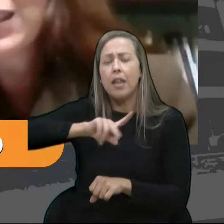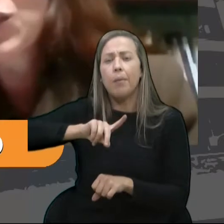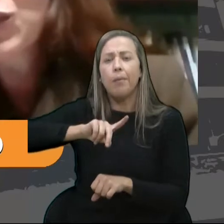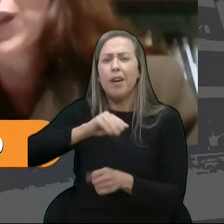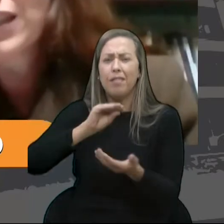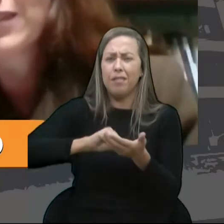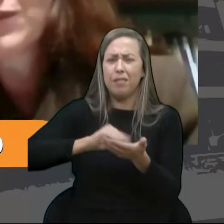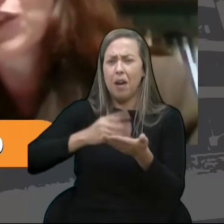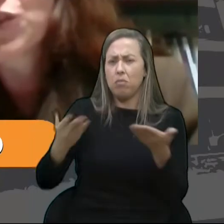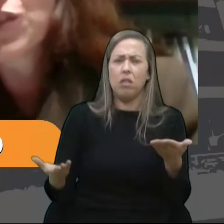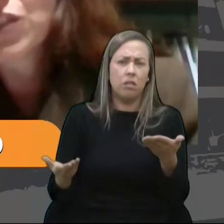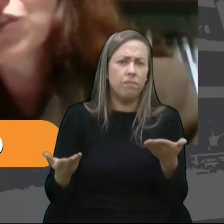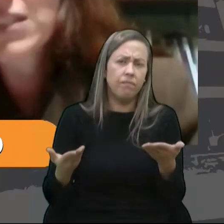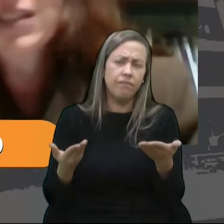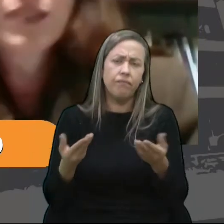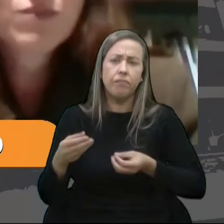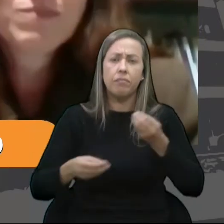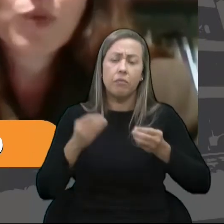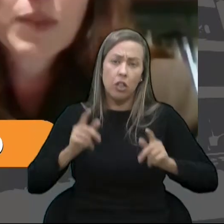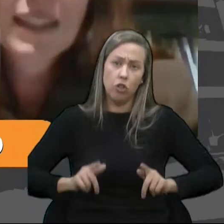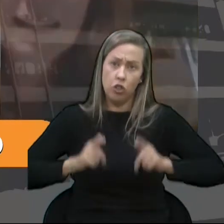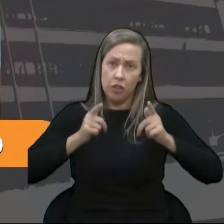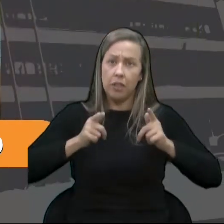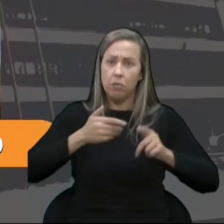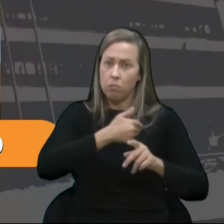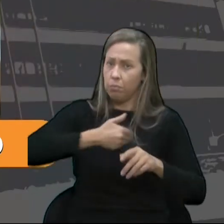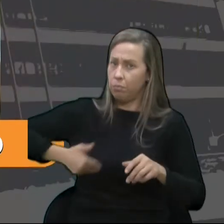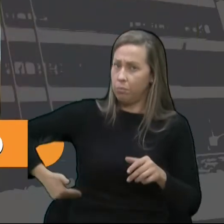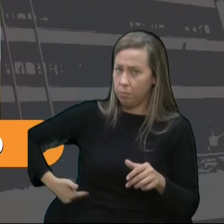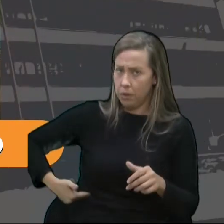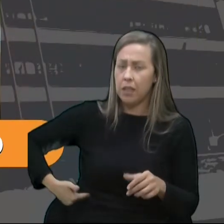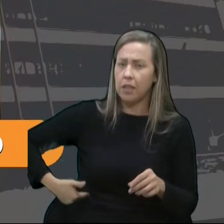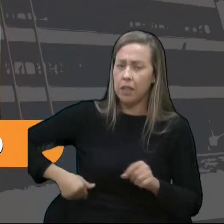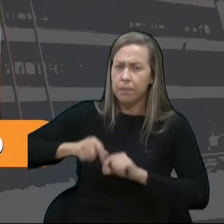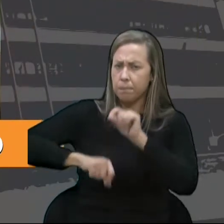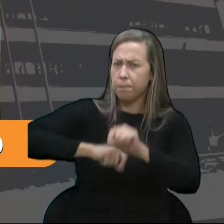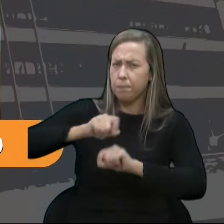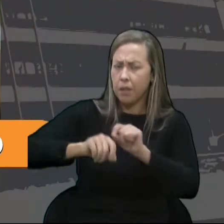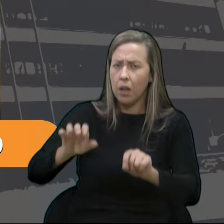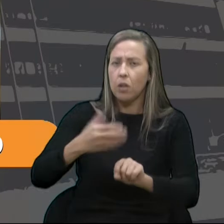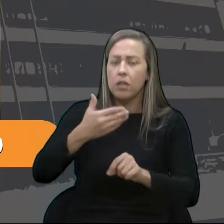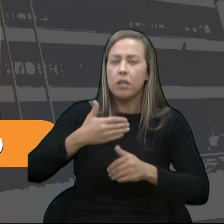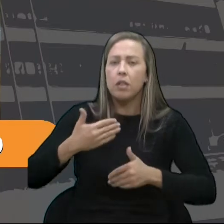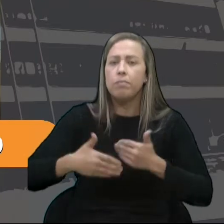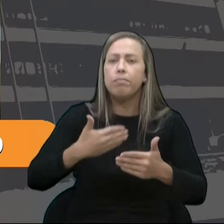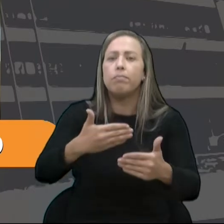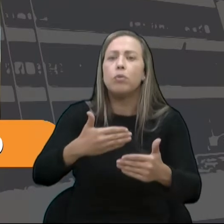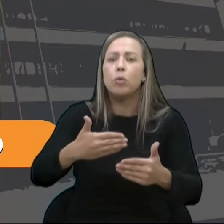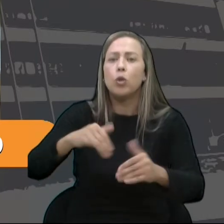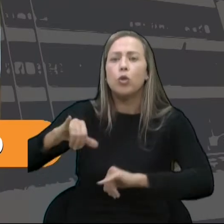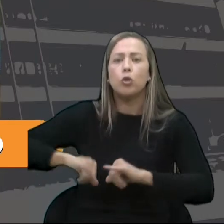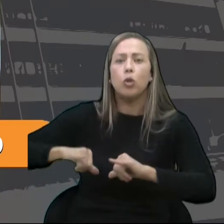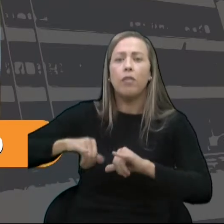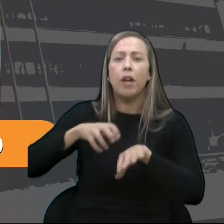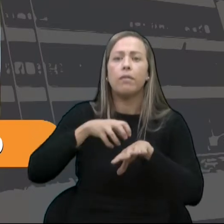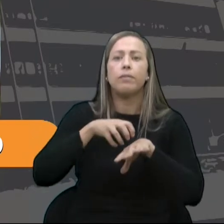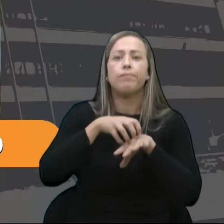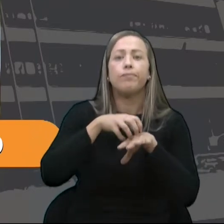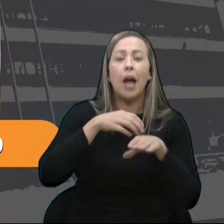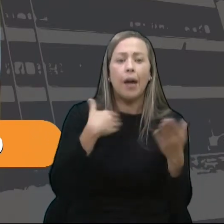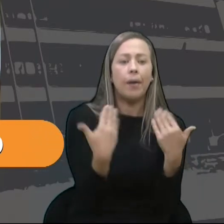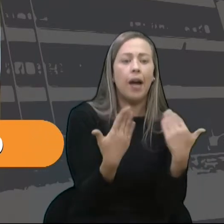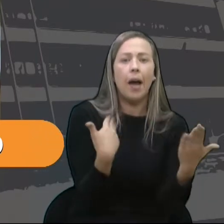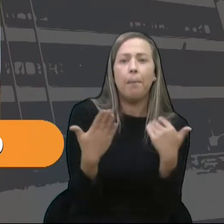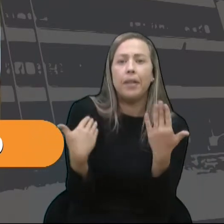não civilizadas de gestão pública até, que acabam lesando, assim, até o trânsito, né? Desses